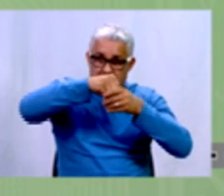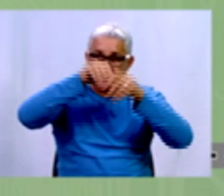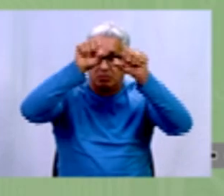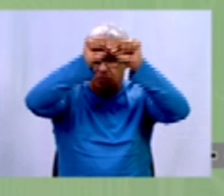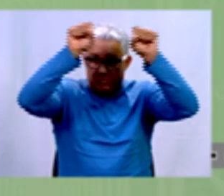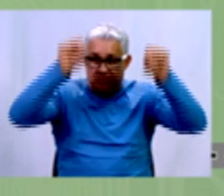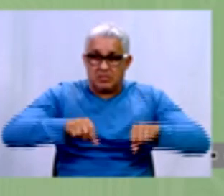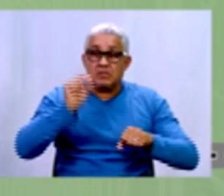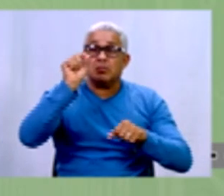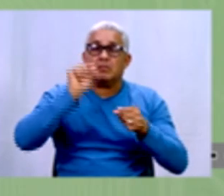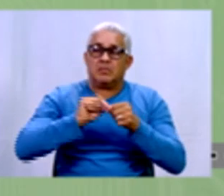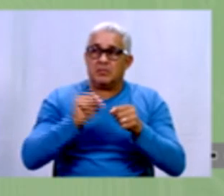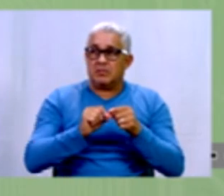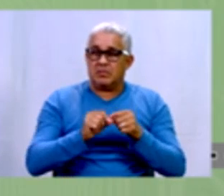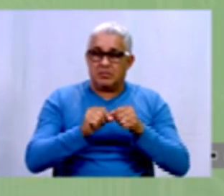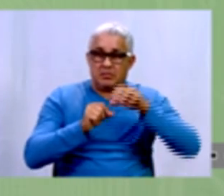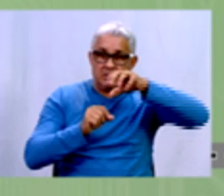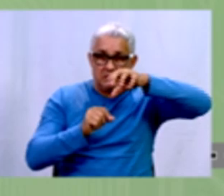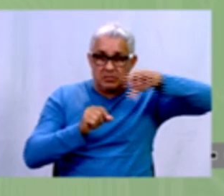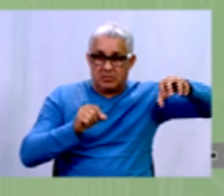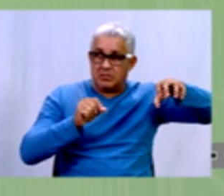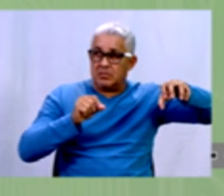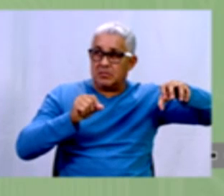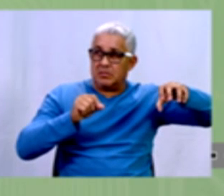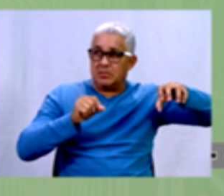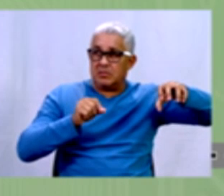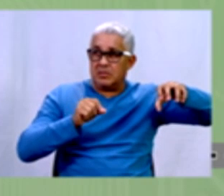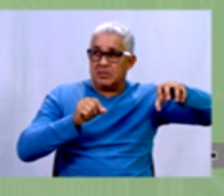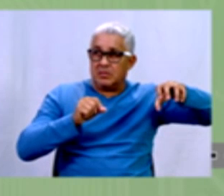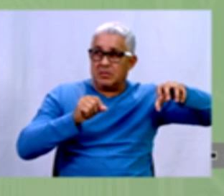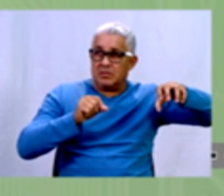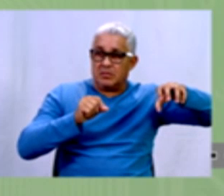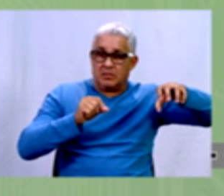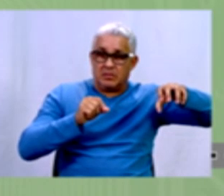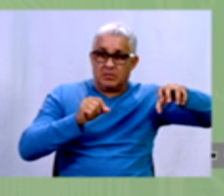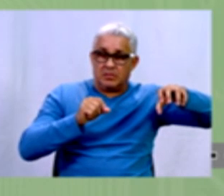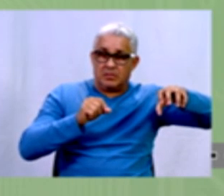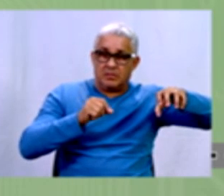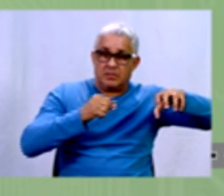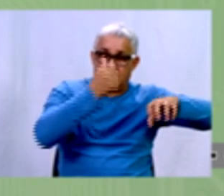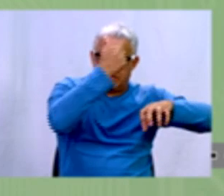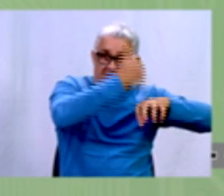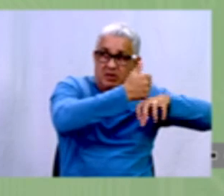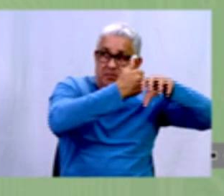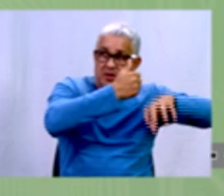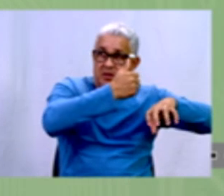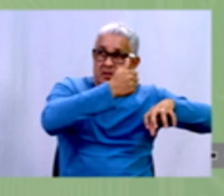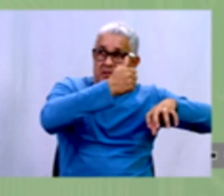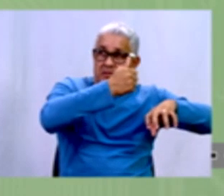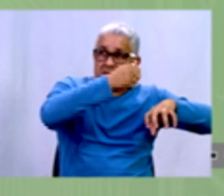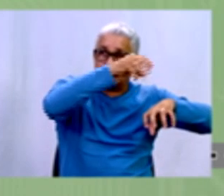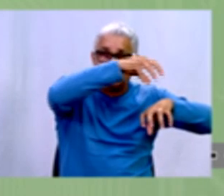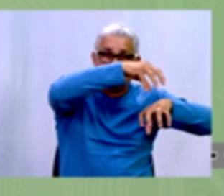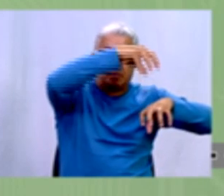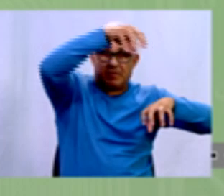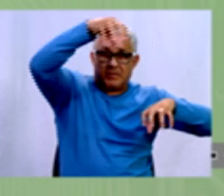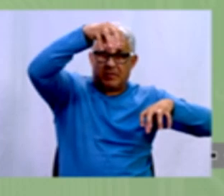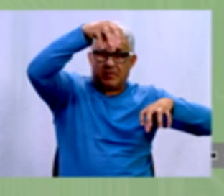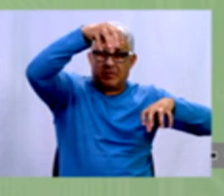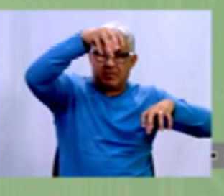O que é feito? É separado os requisitos principais e transportados para o